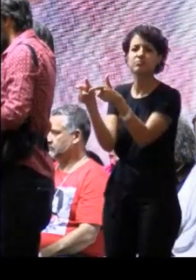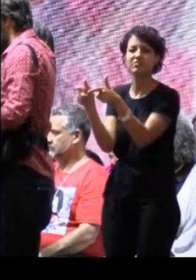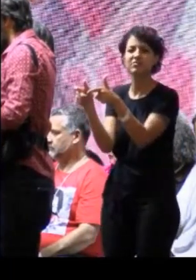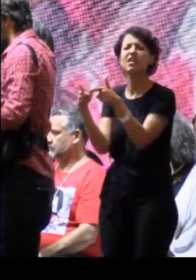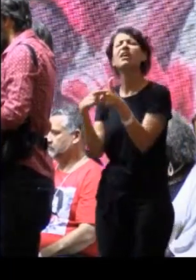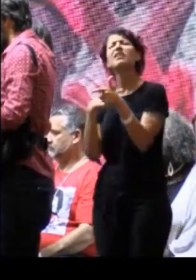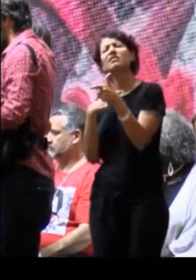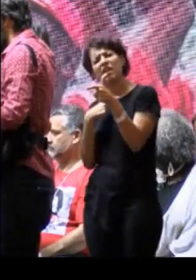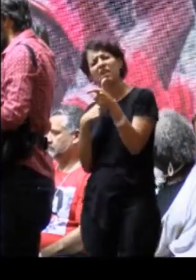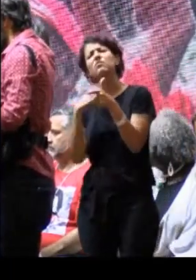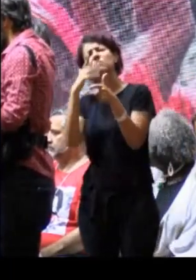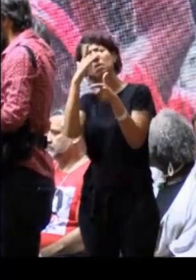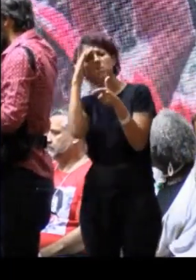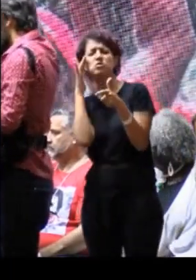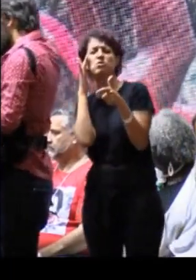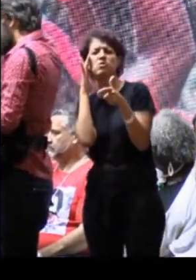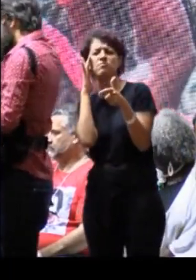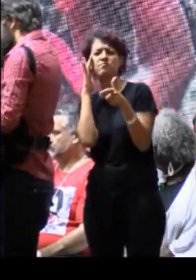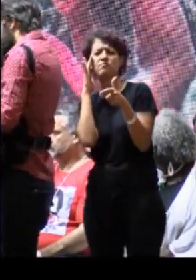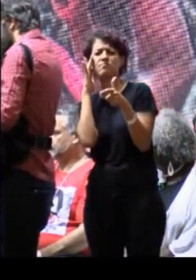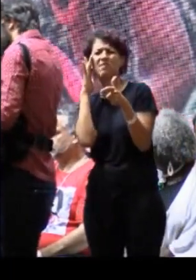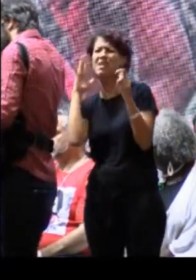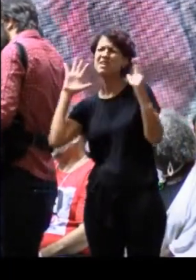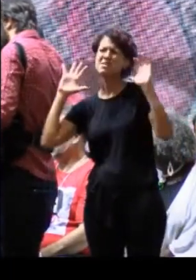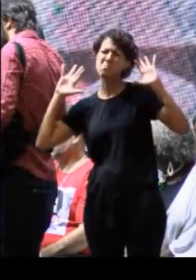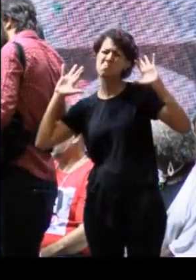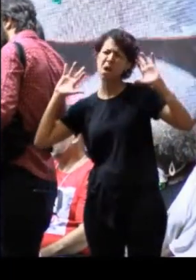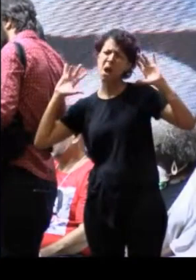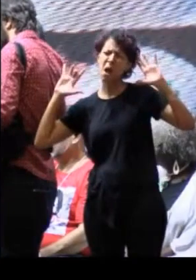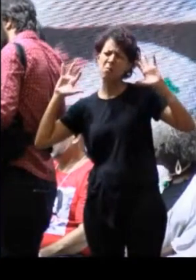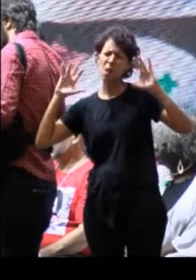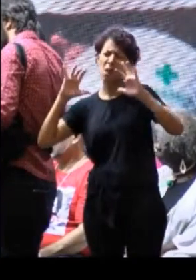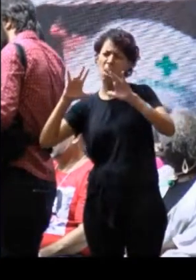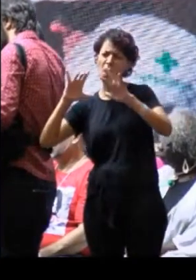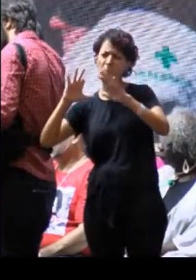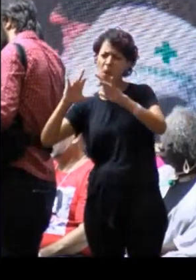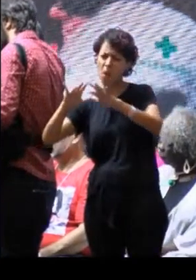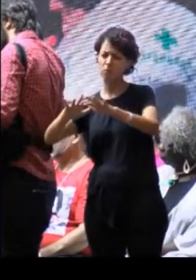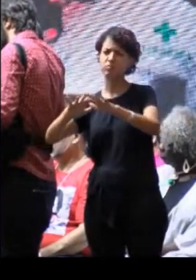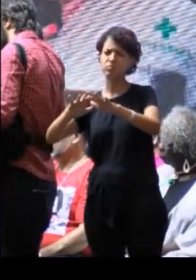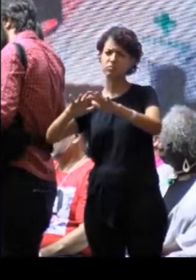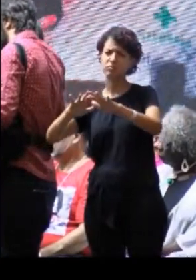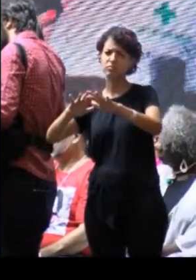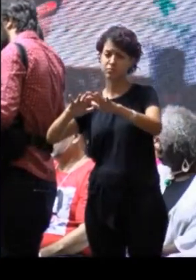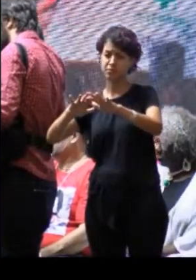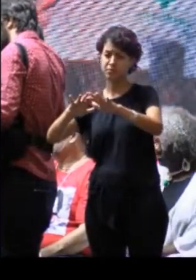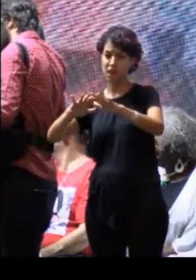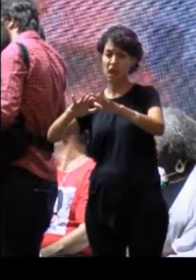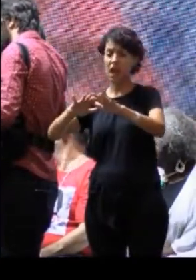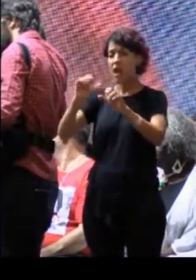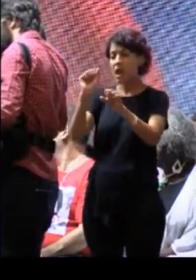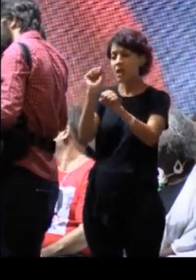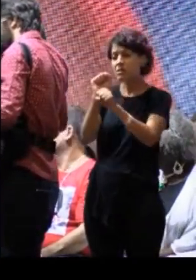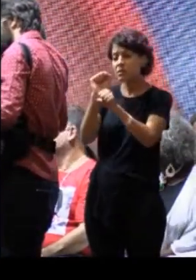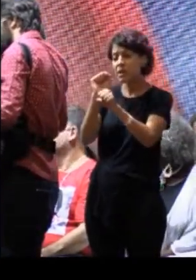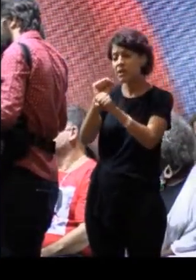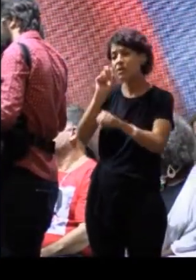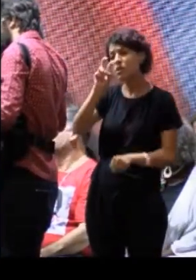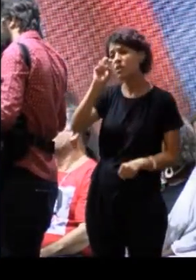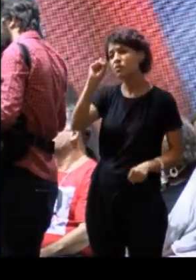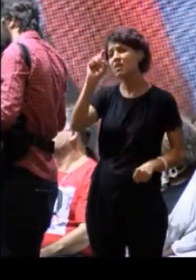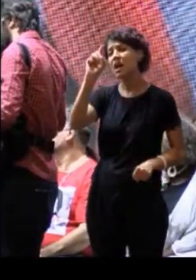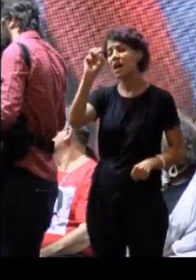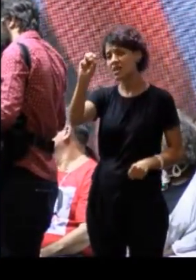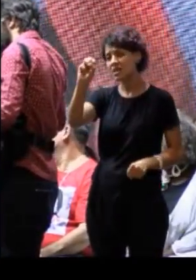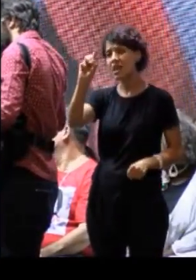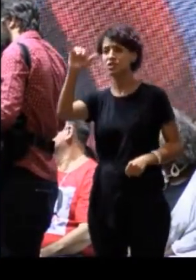teve tanta gente durante 580 dias gritando